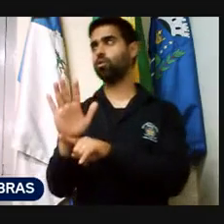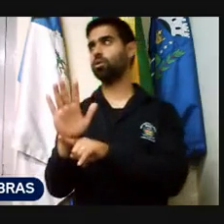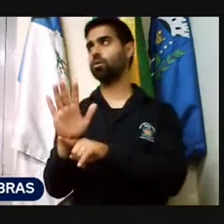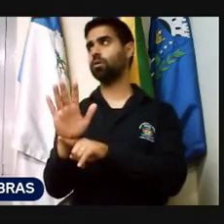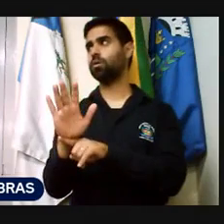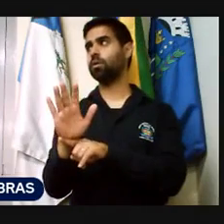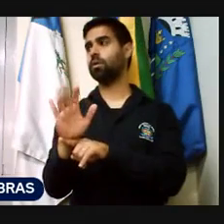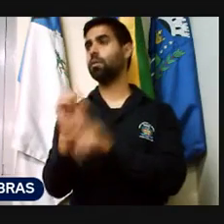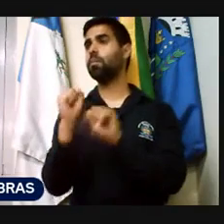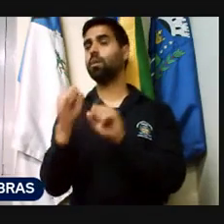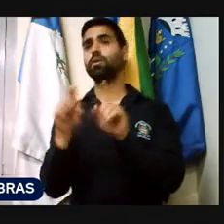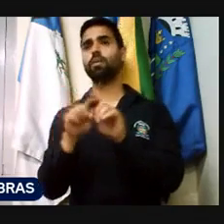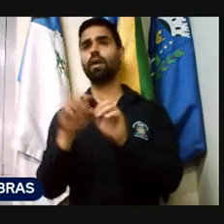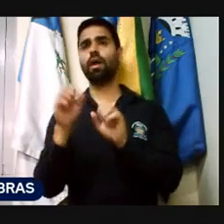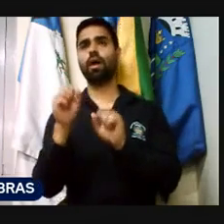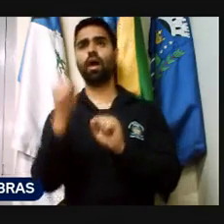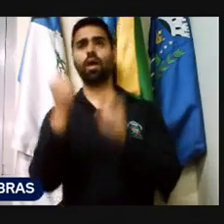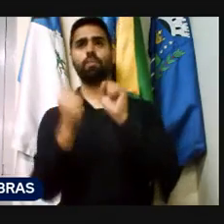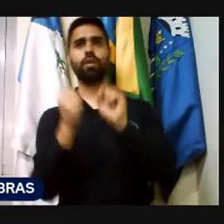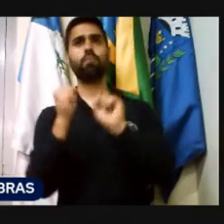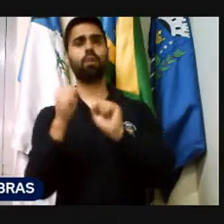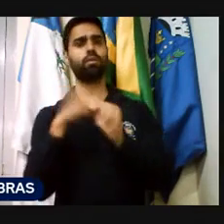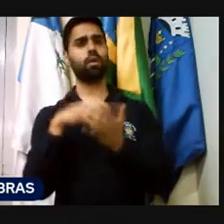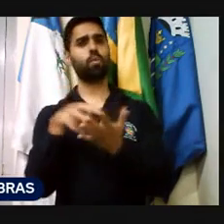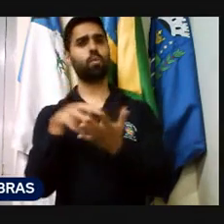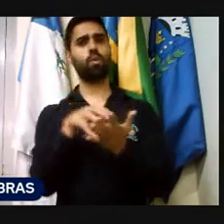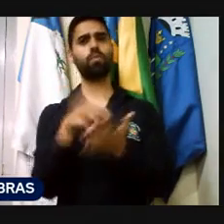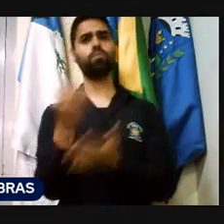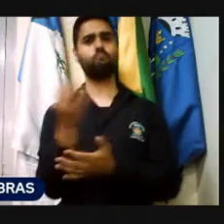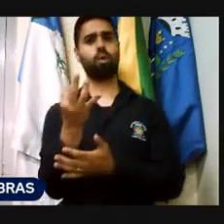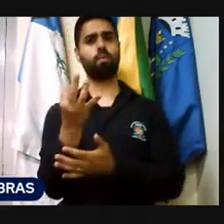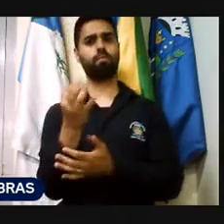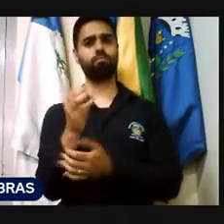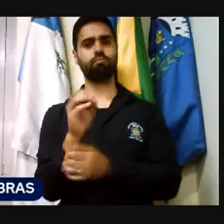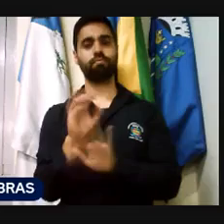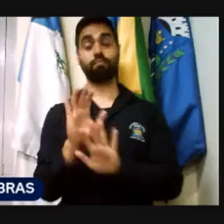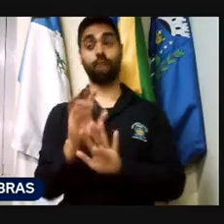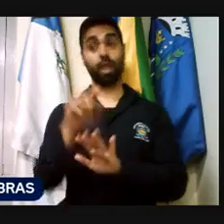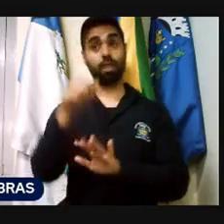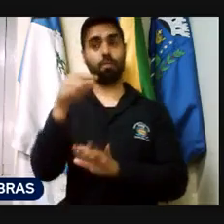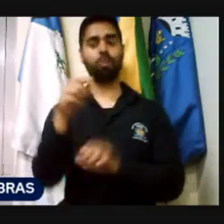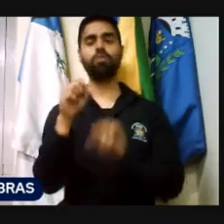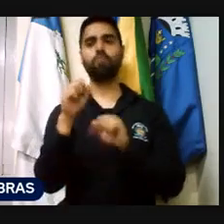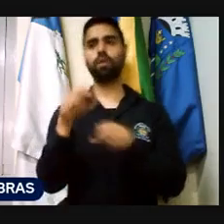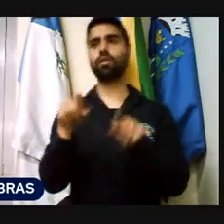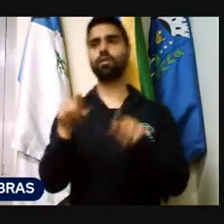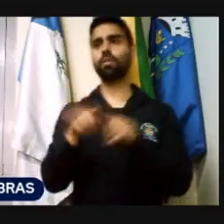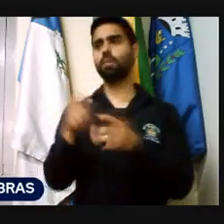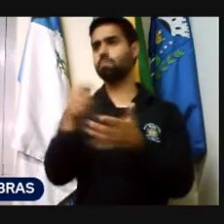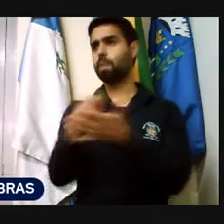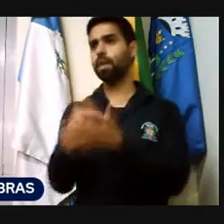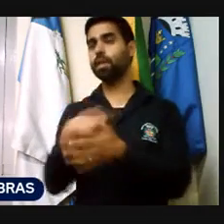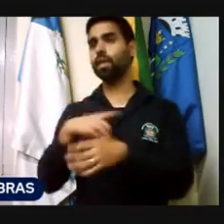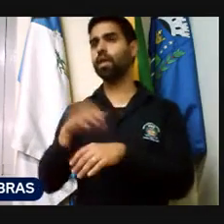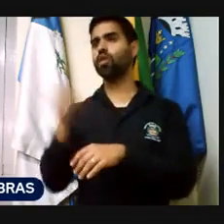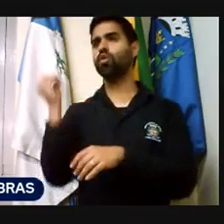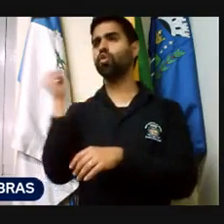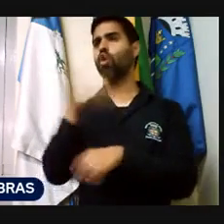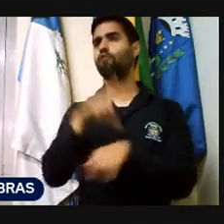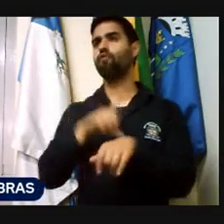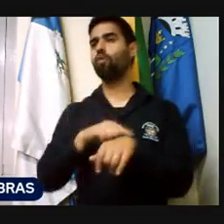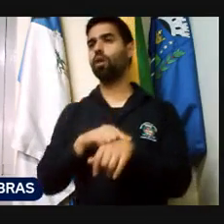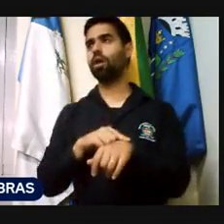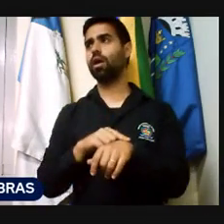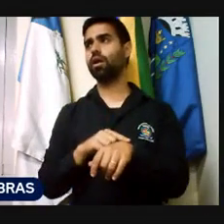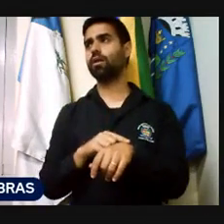que a empresa dê um transporte de qualidade. Aí sim, nós podemos estar cobrando novos horários. Eu queria que o horário